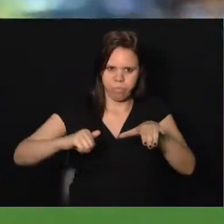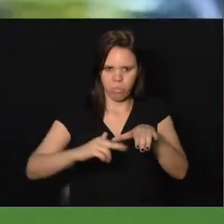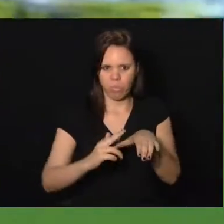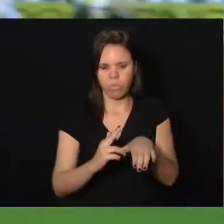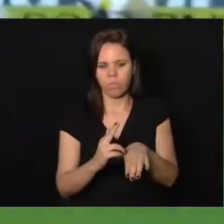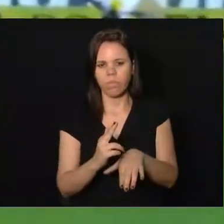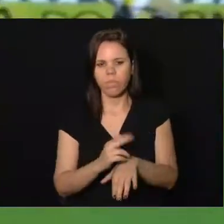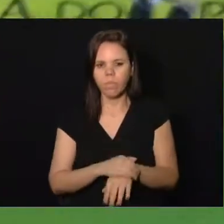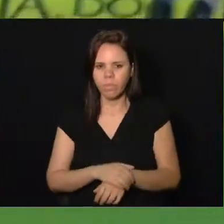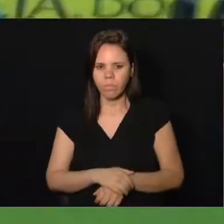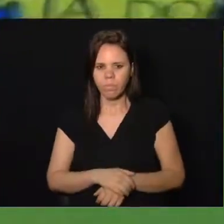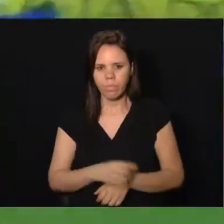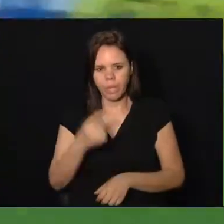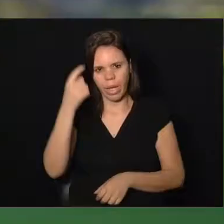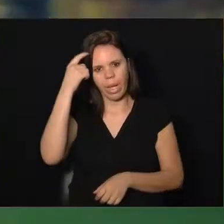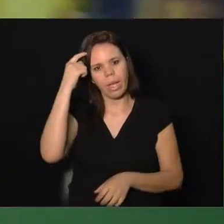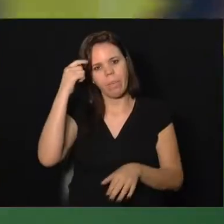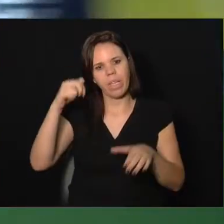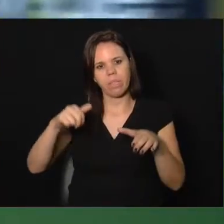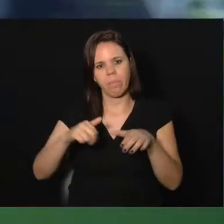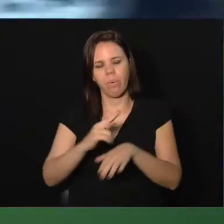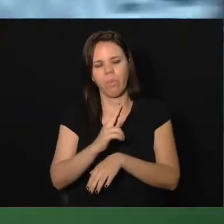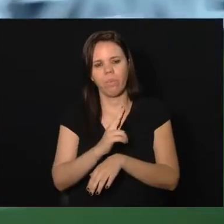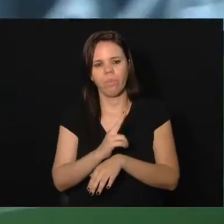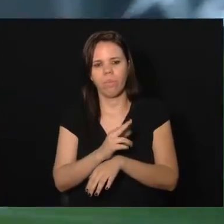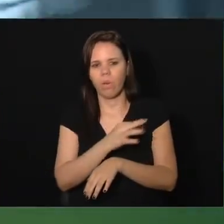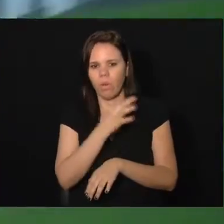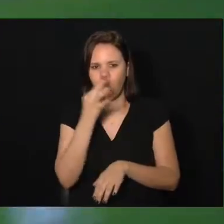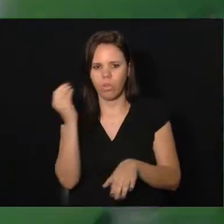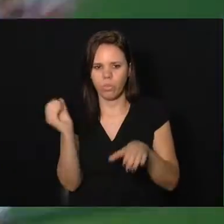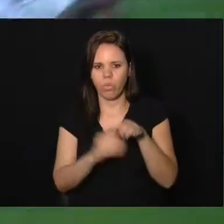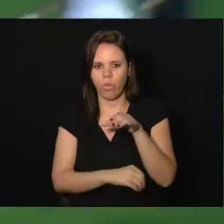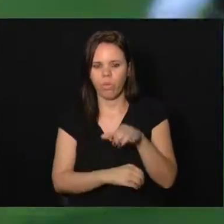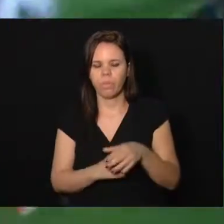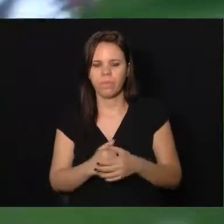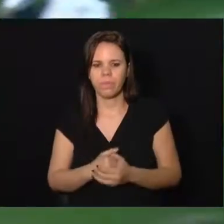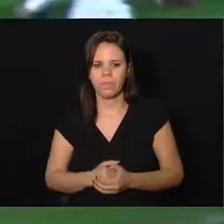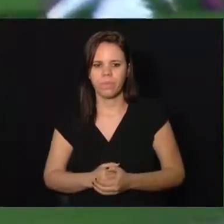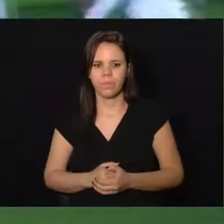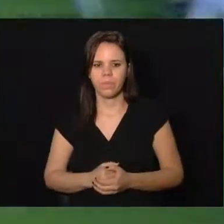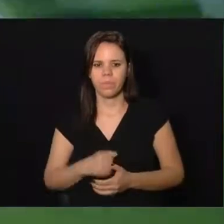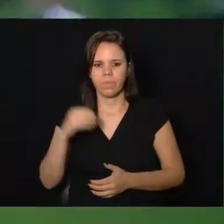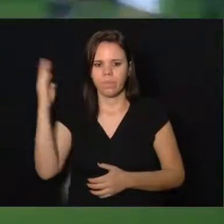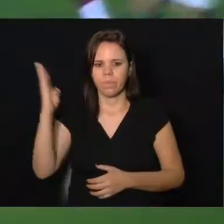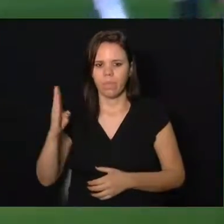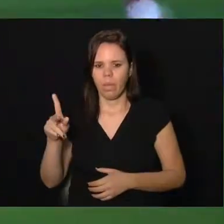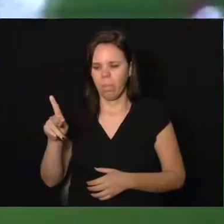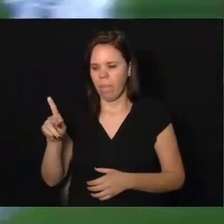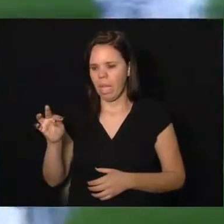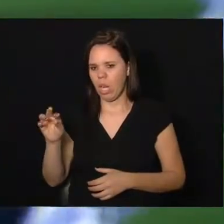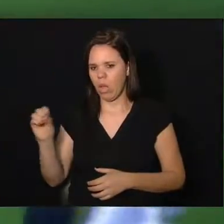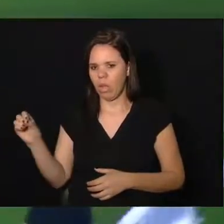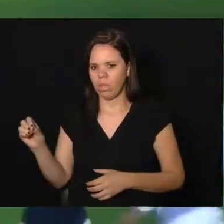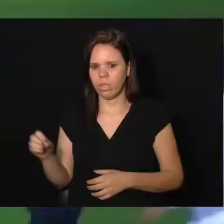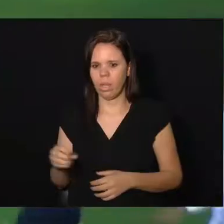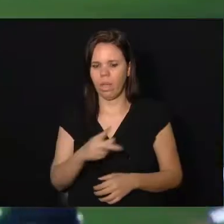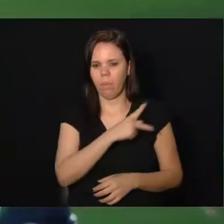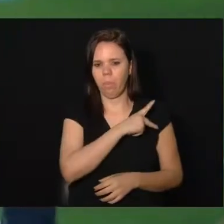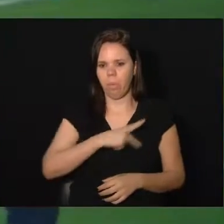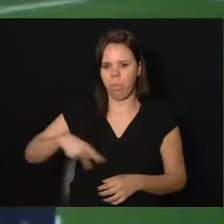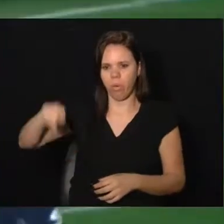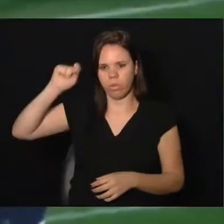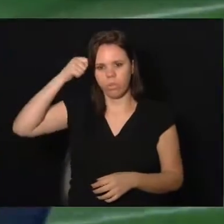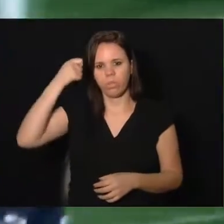todo mundo, cabeceou no ângulo um belo gol e ficou nisso. Brasil de Pelotas 1, Ponte